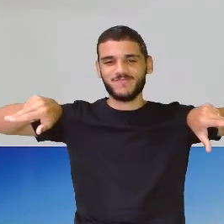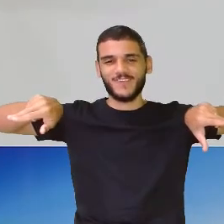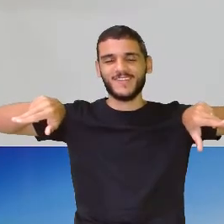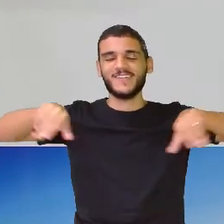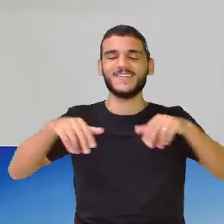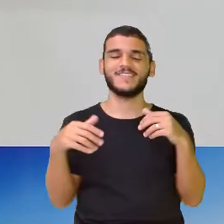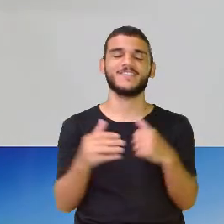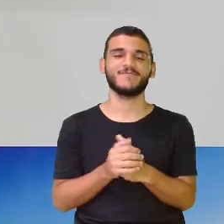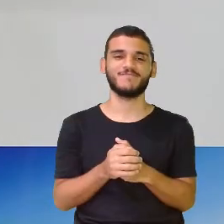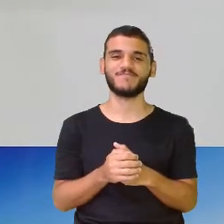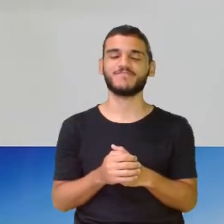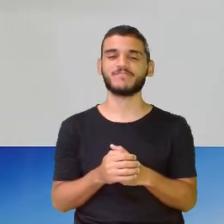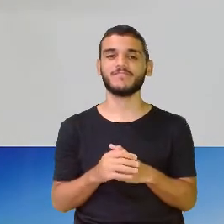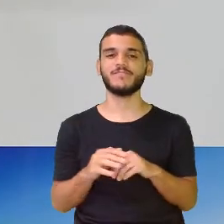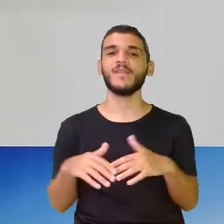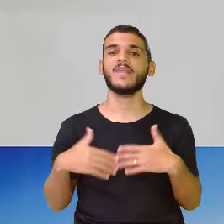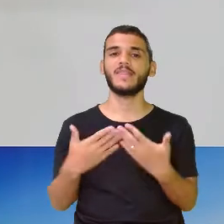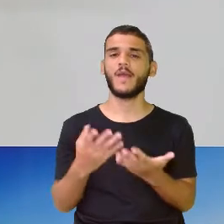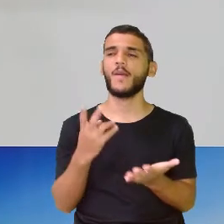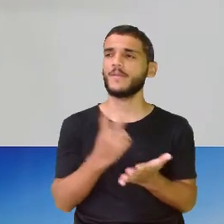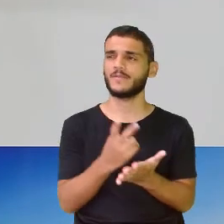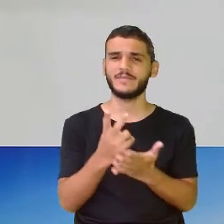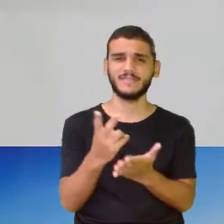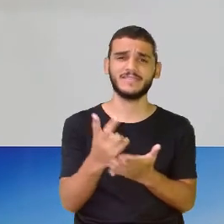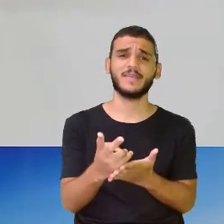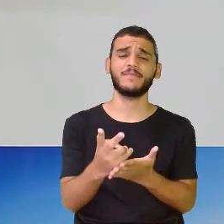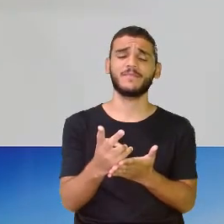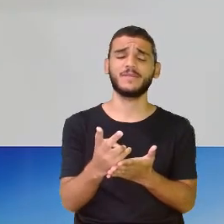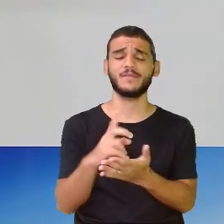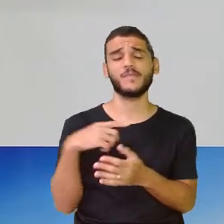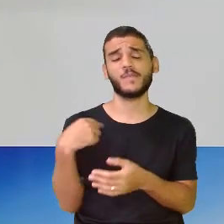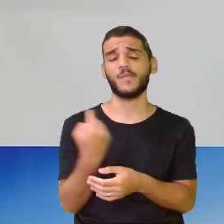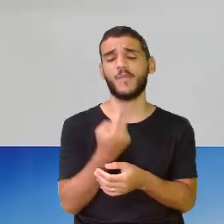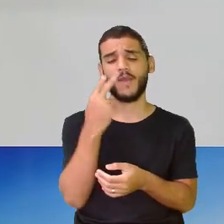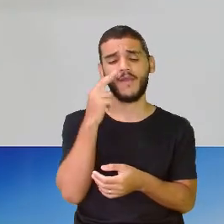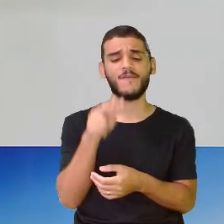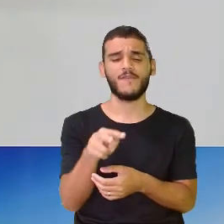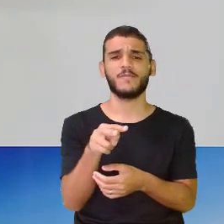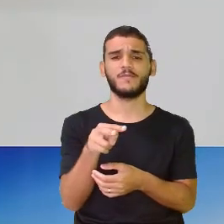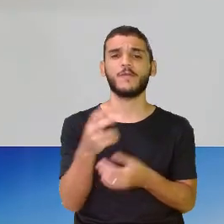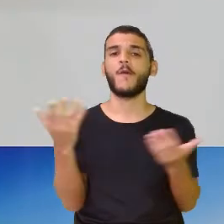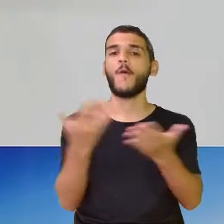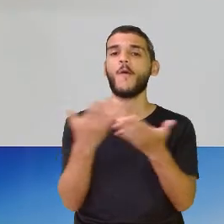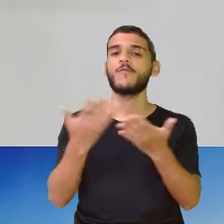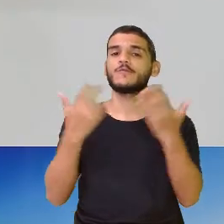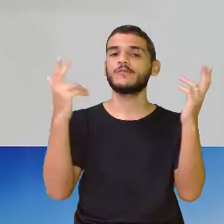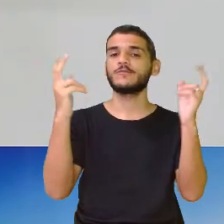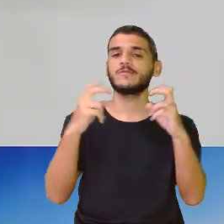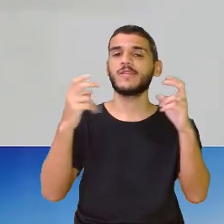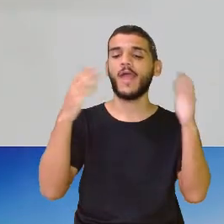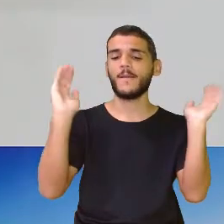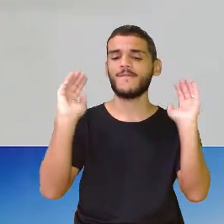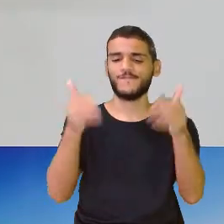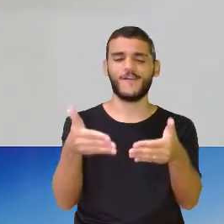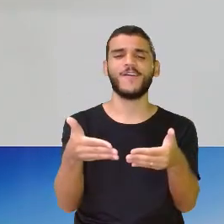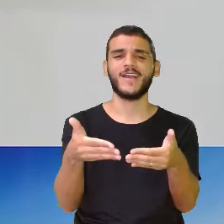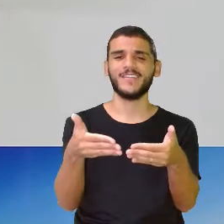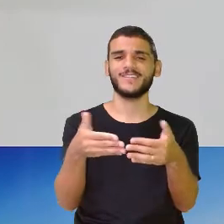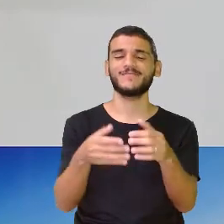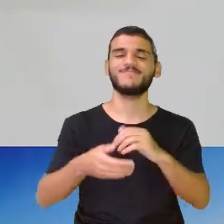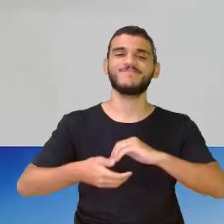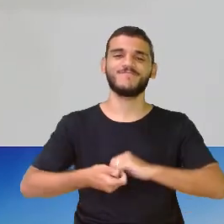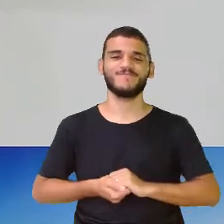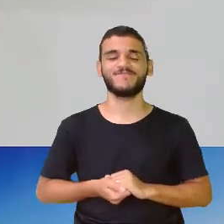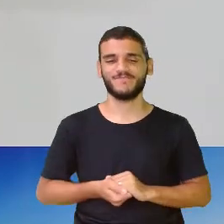das palavras, e elas estão aí o tempo todo para a gente. E é sobre isso que a gente vai falar hoje na